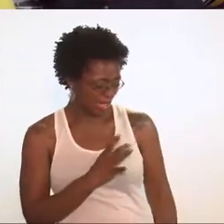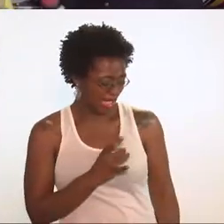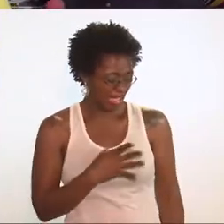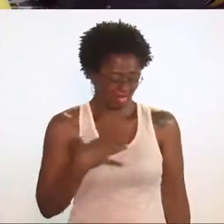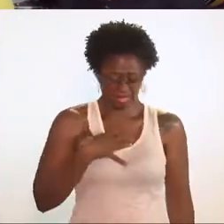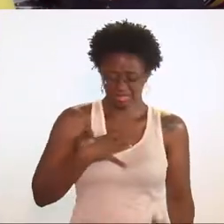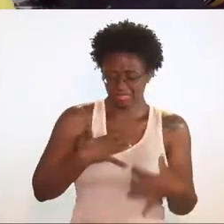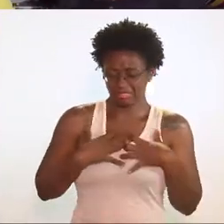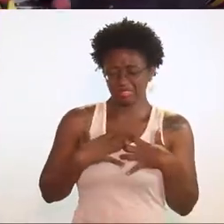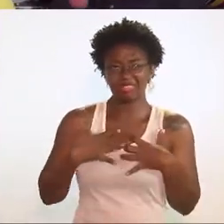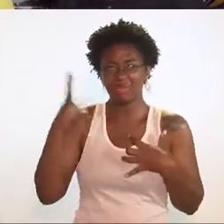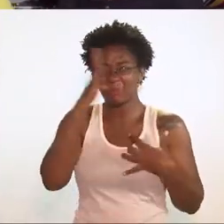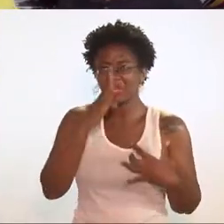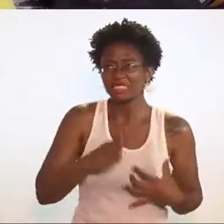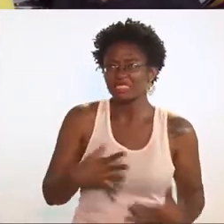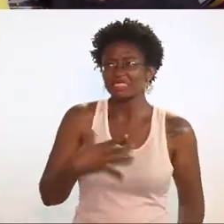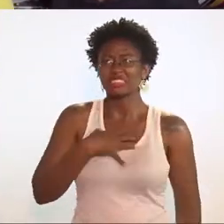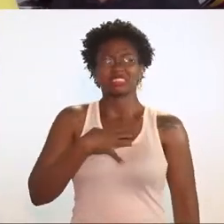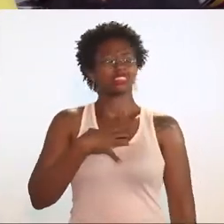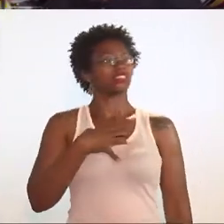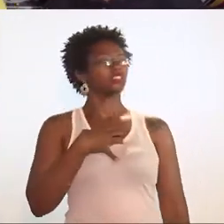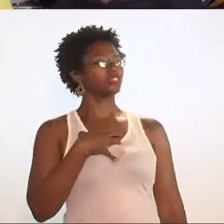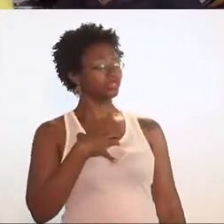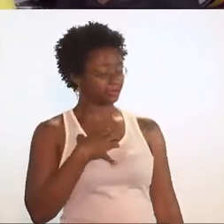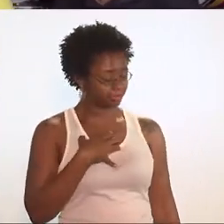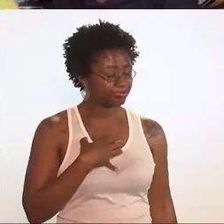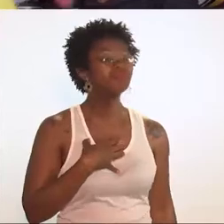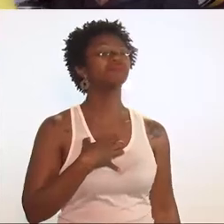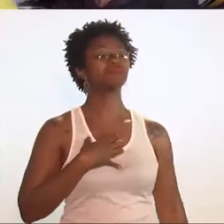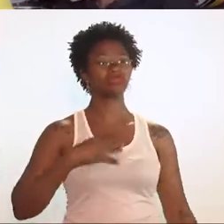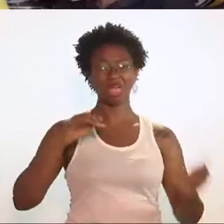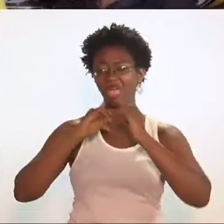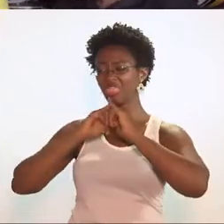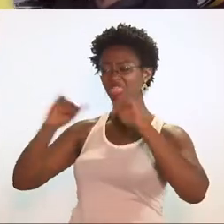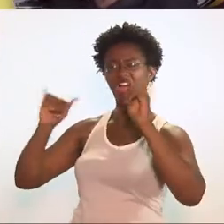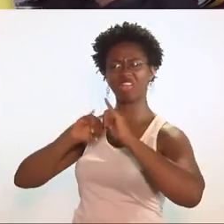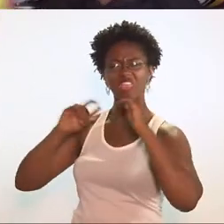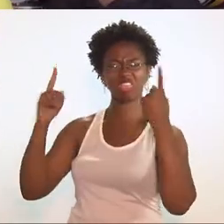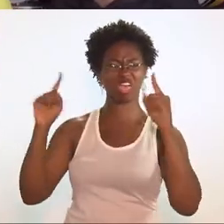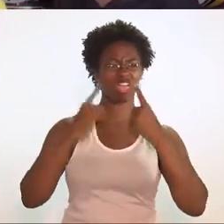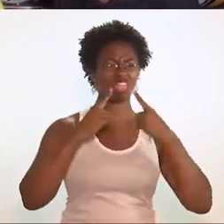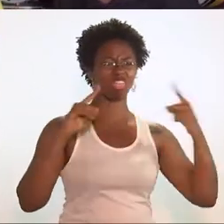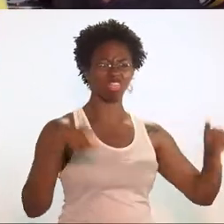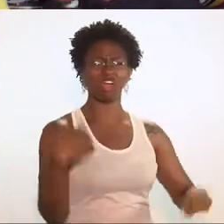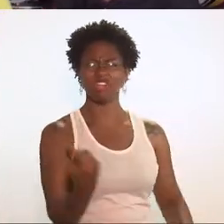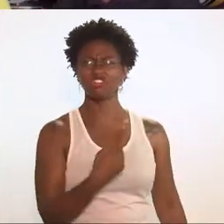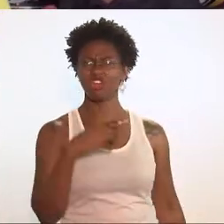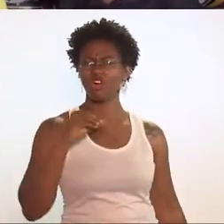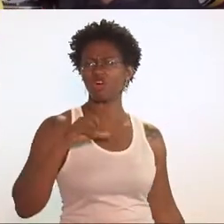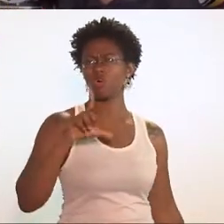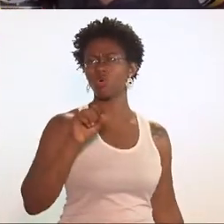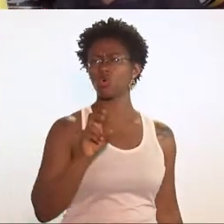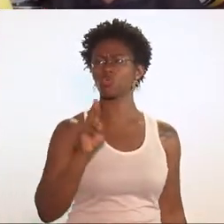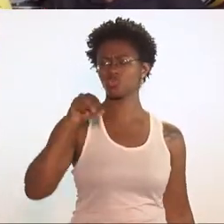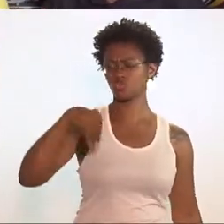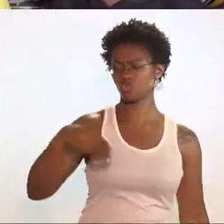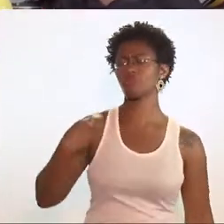Já domina o Brasil, faz denúncia do